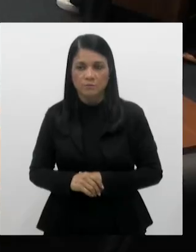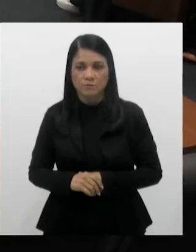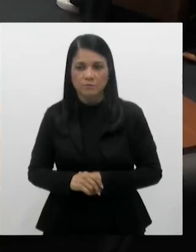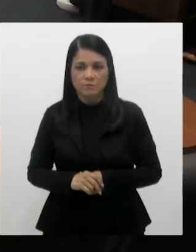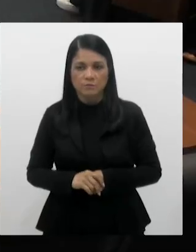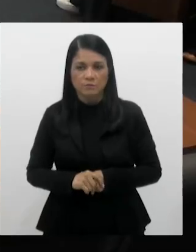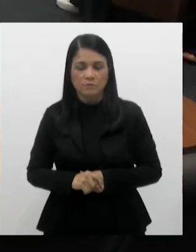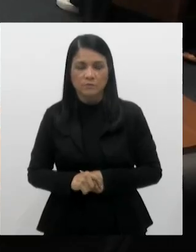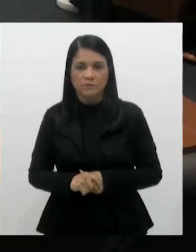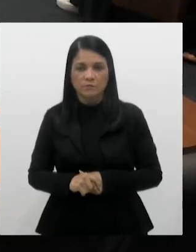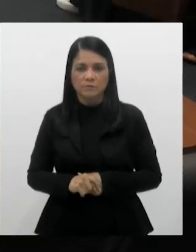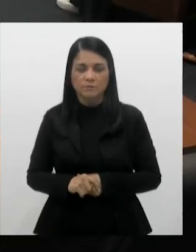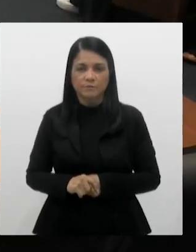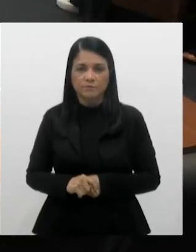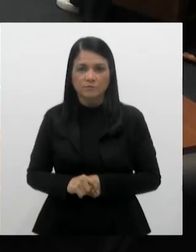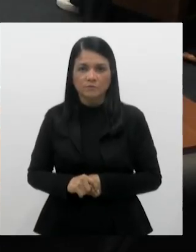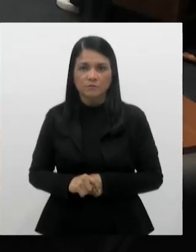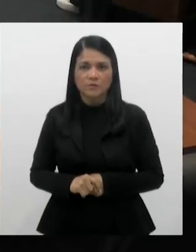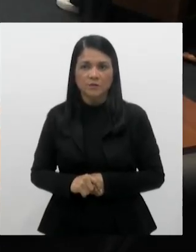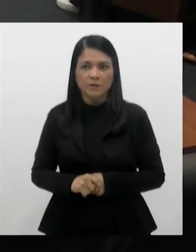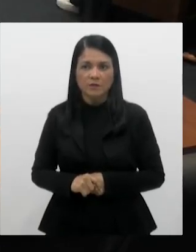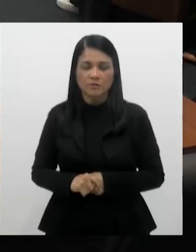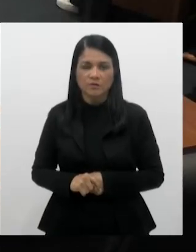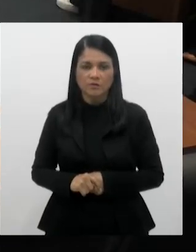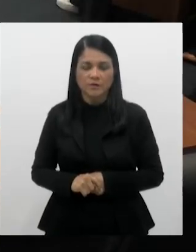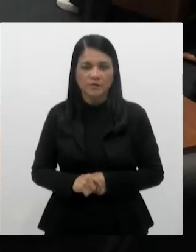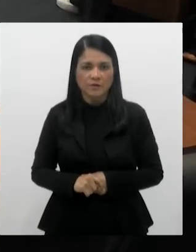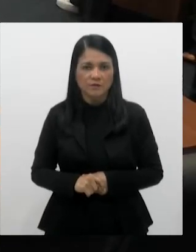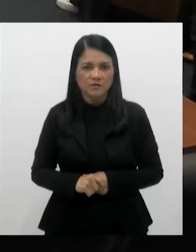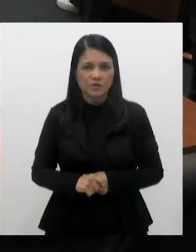Tem que retirar também, né? Tem que retirar que foi também.